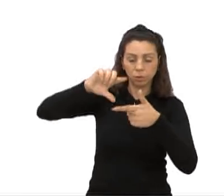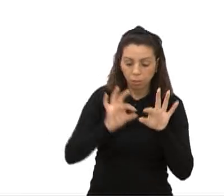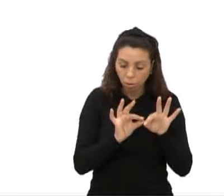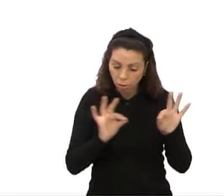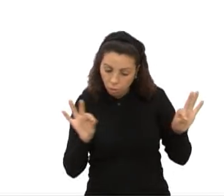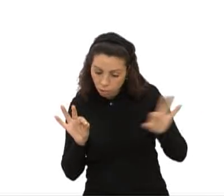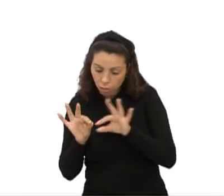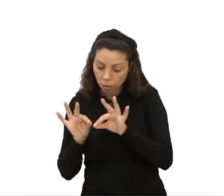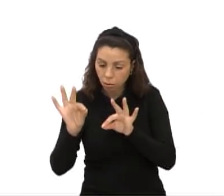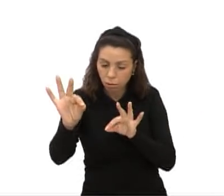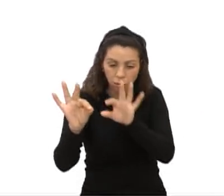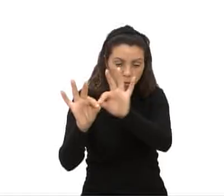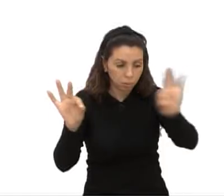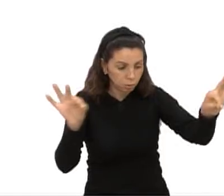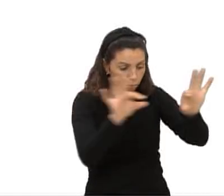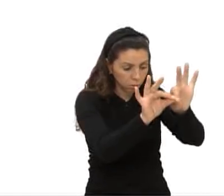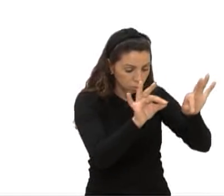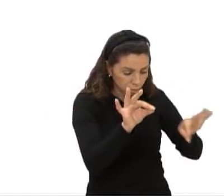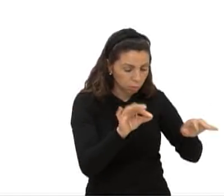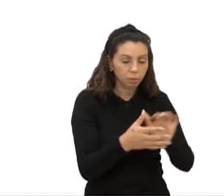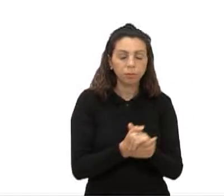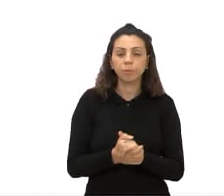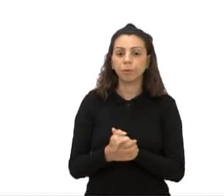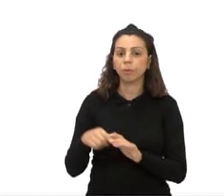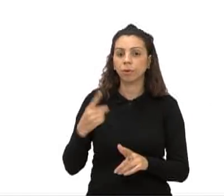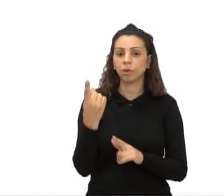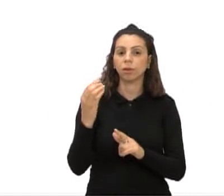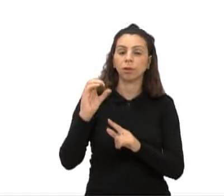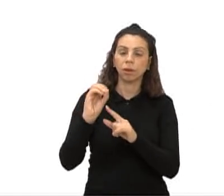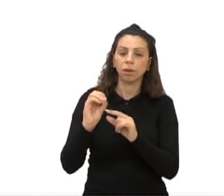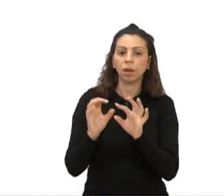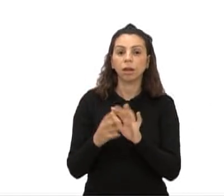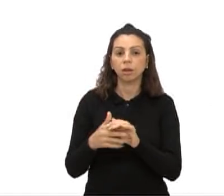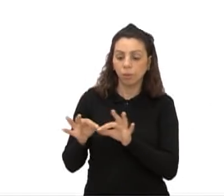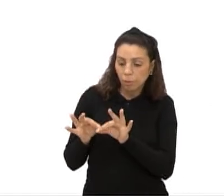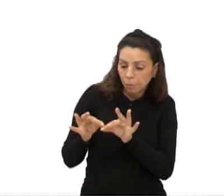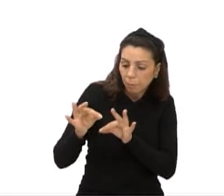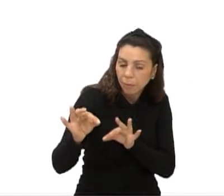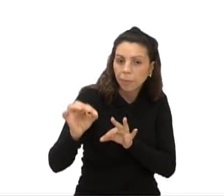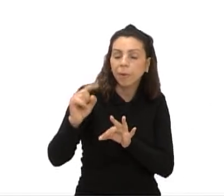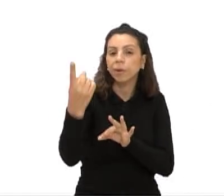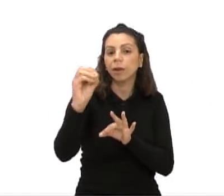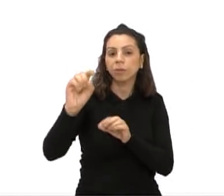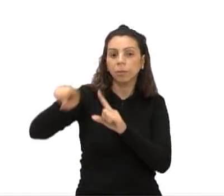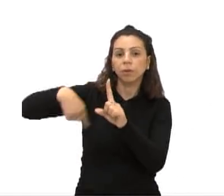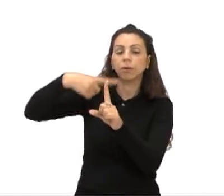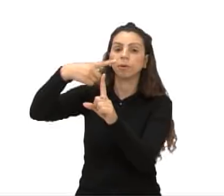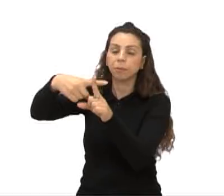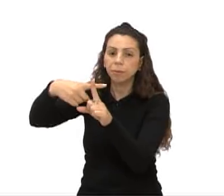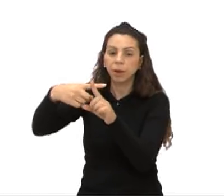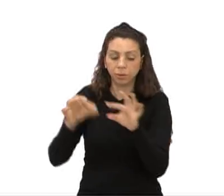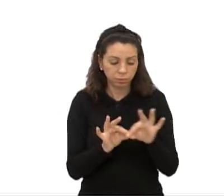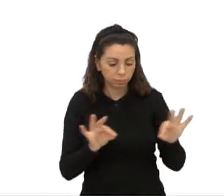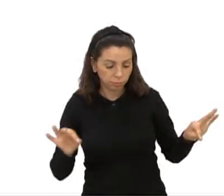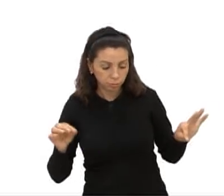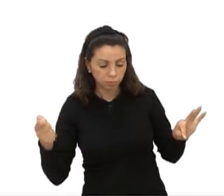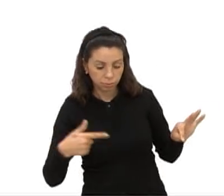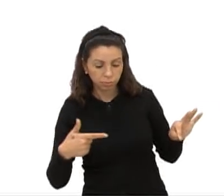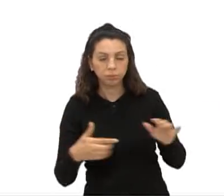assunto que vocês vão usar em várias áreas da própria matemática, ok? Então, veja, em um